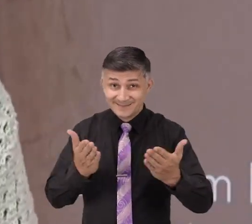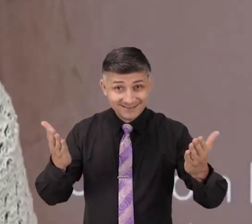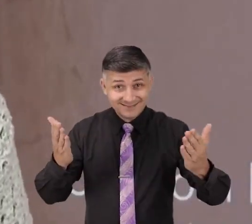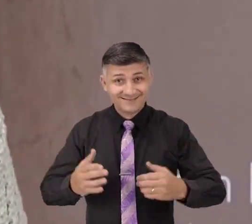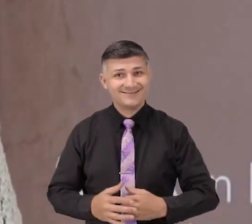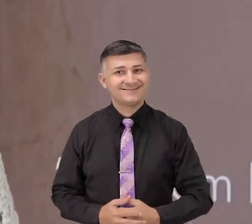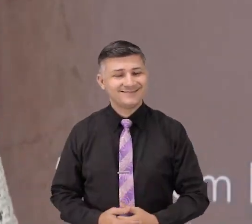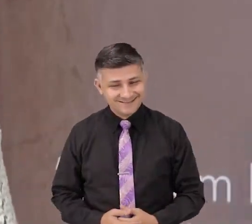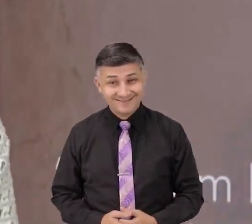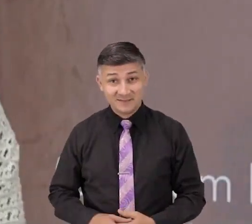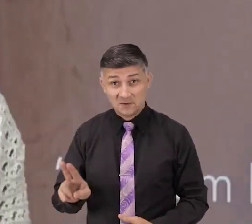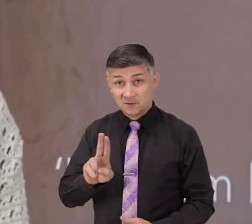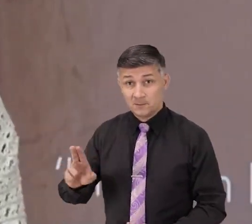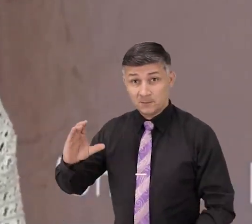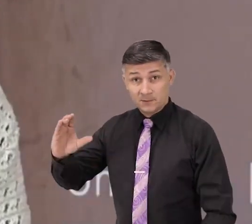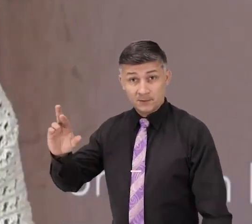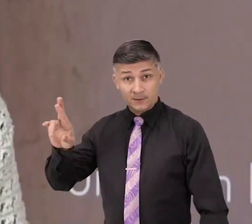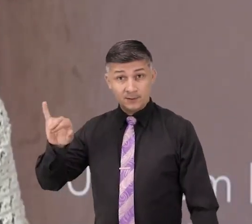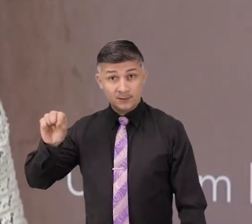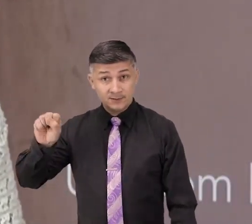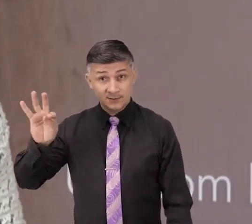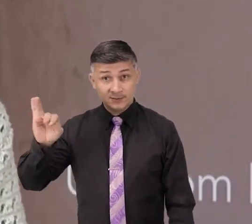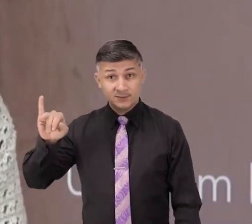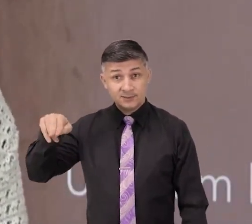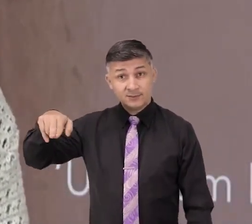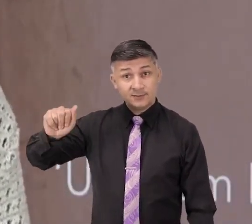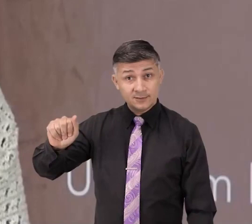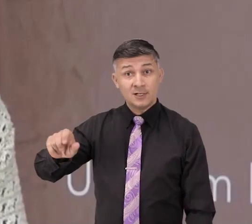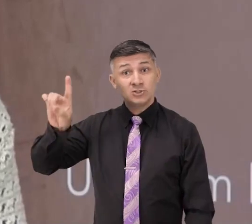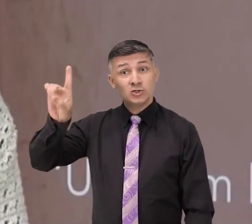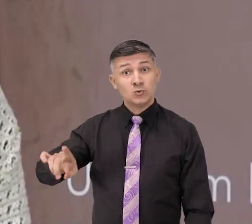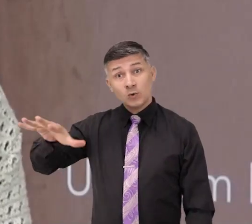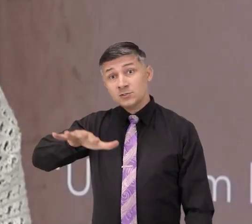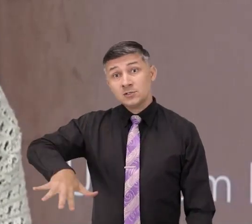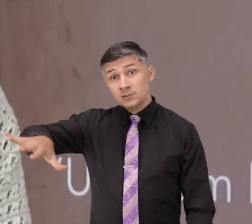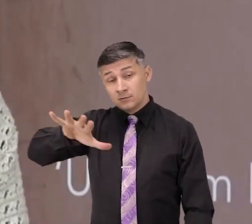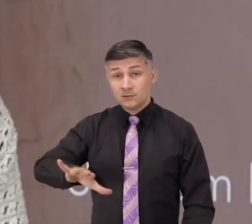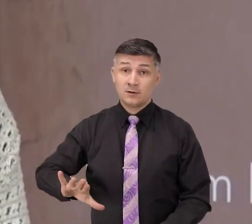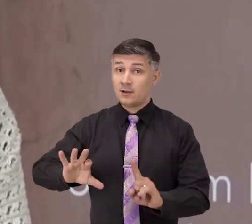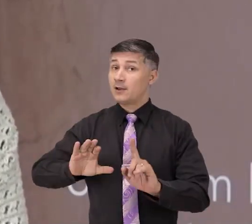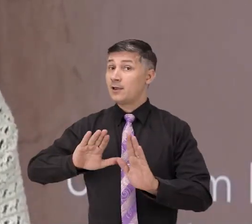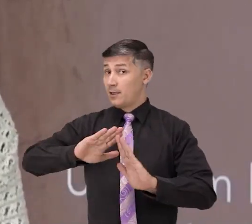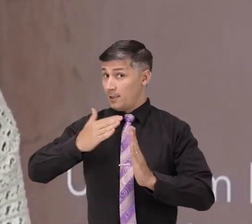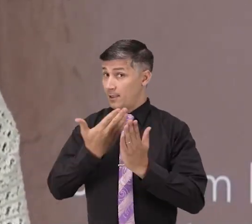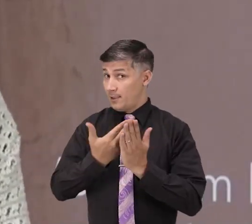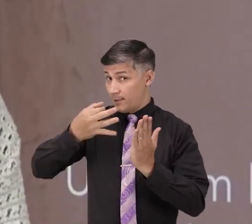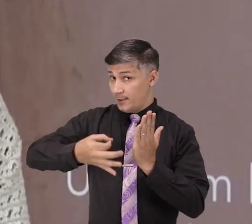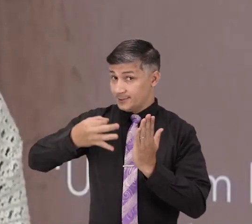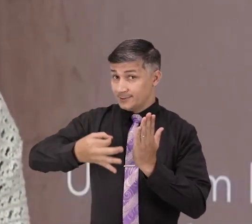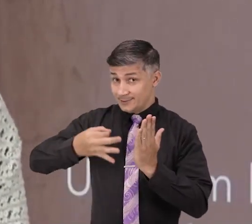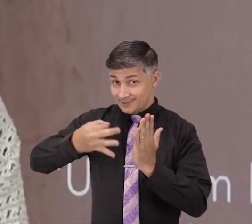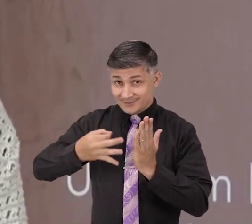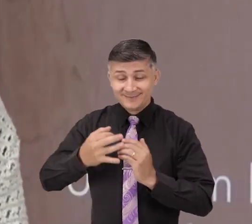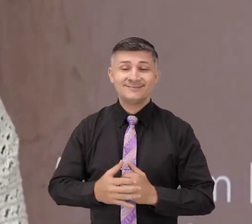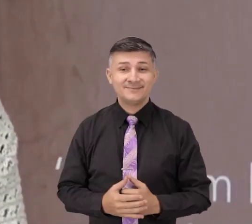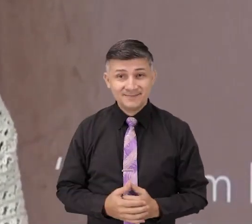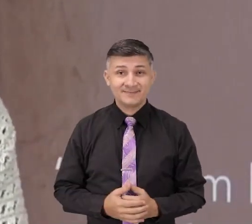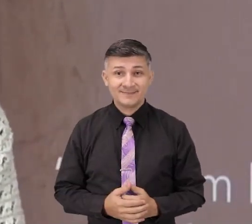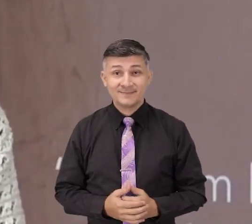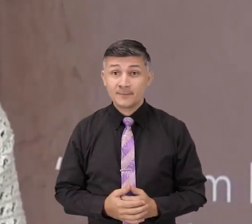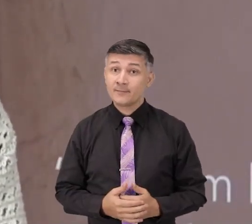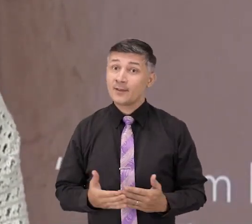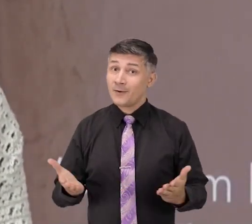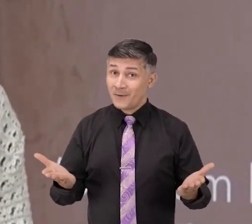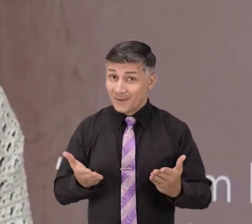Olá a todos e todas, eu sou Cristina Gaulia, a diretora-geral da Emerge, a Escola da Magistratura do Estado do Rio